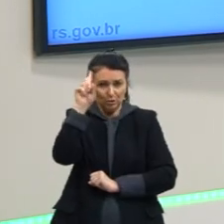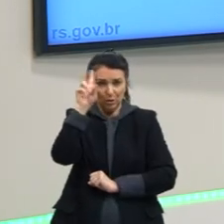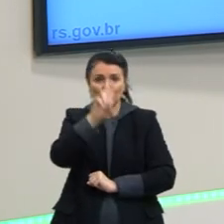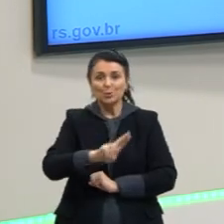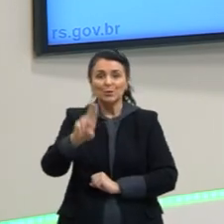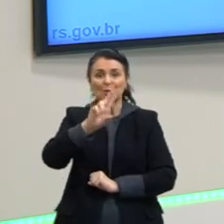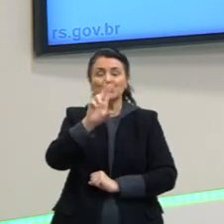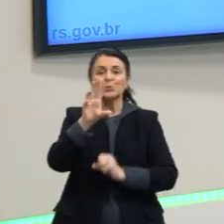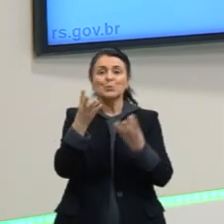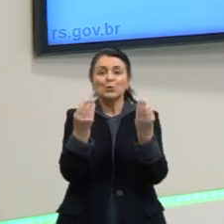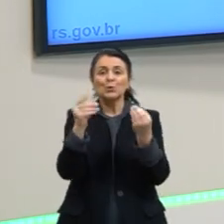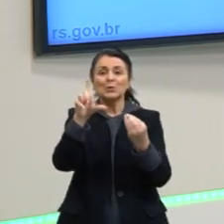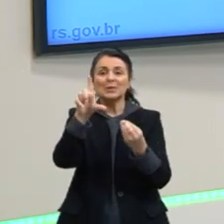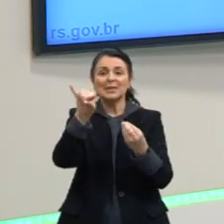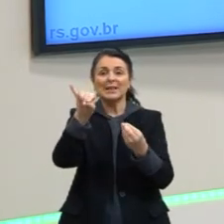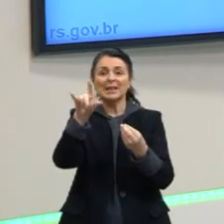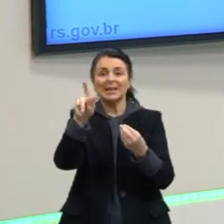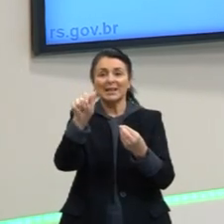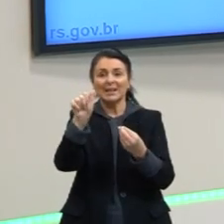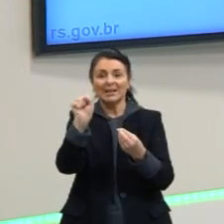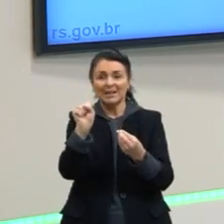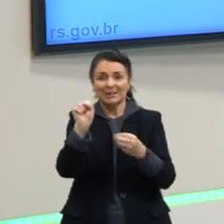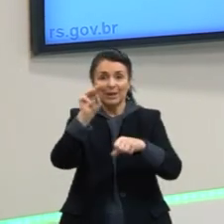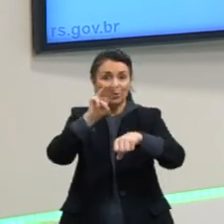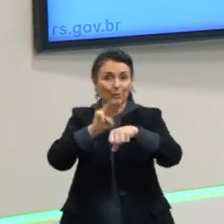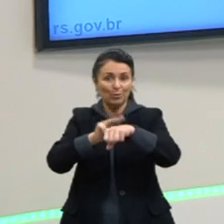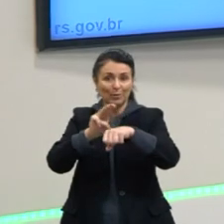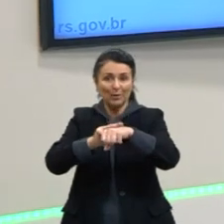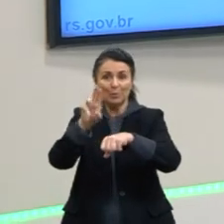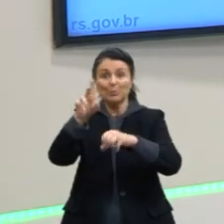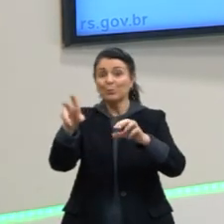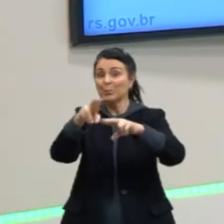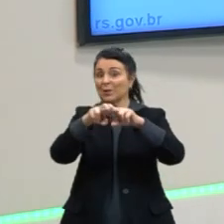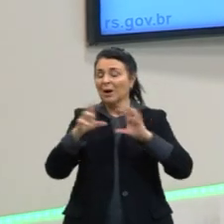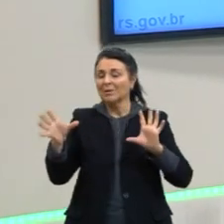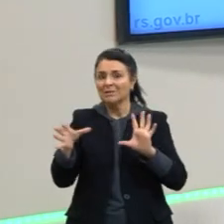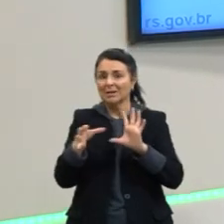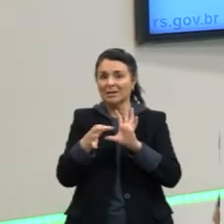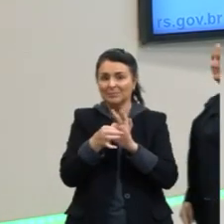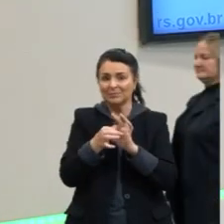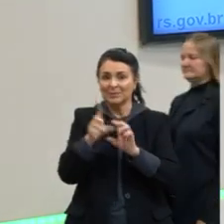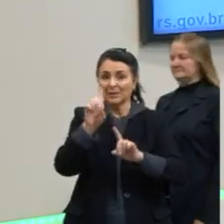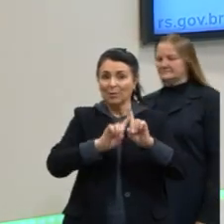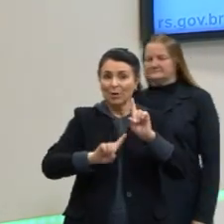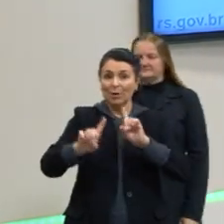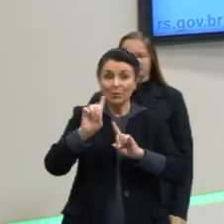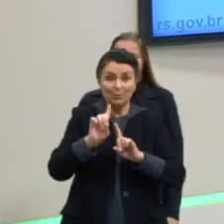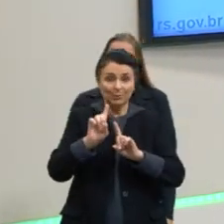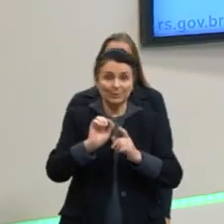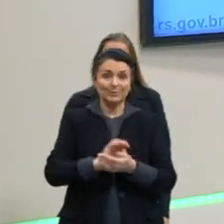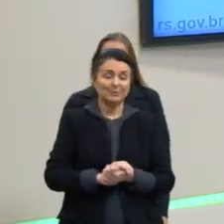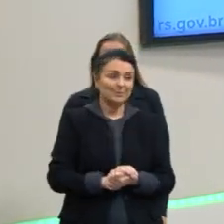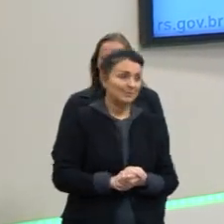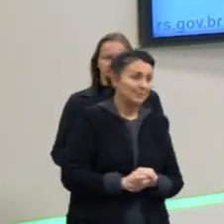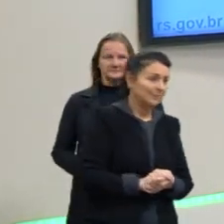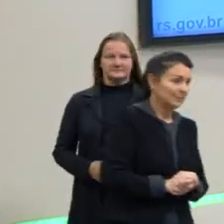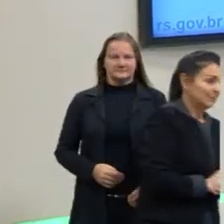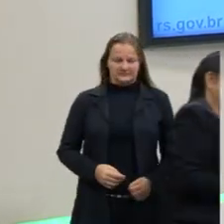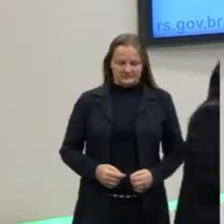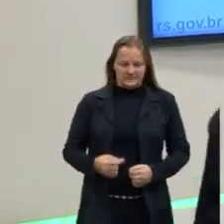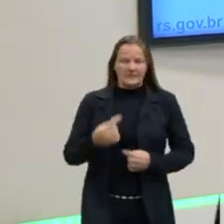metálicas e elas são formadas através das suas ligações tá alguns metais como que ocorre alguns metais eles